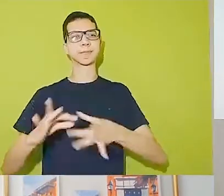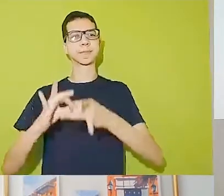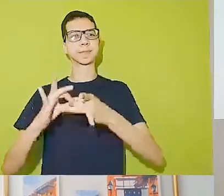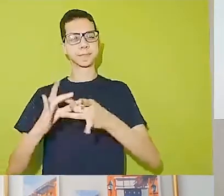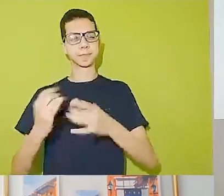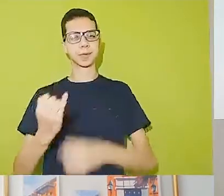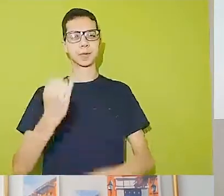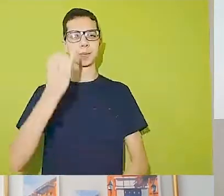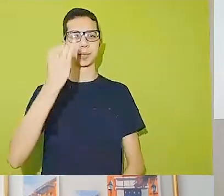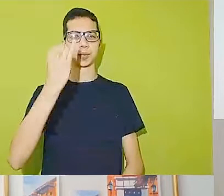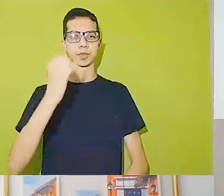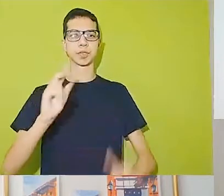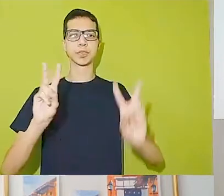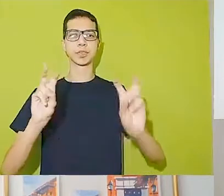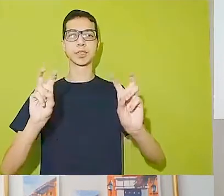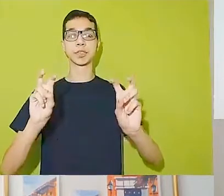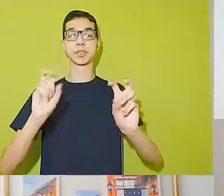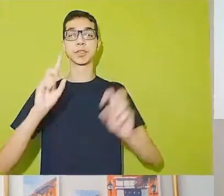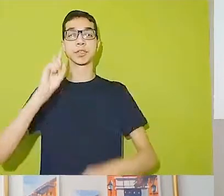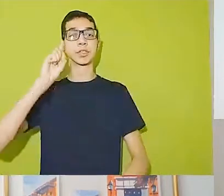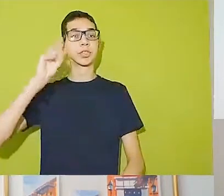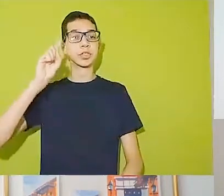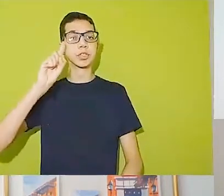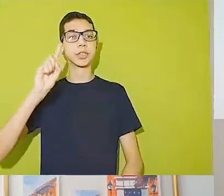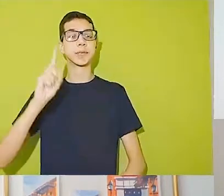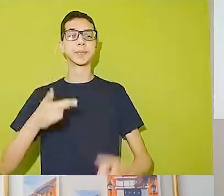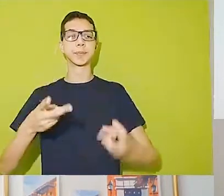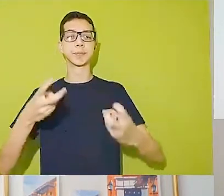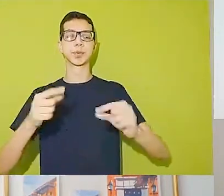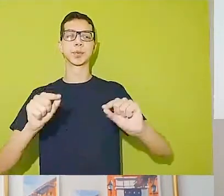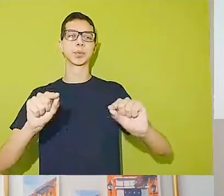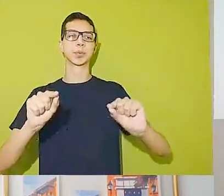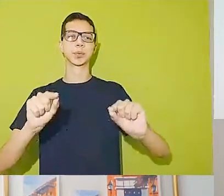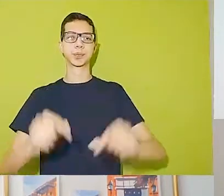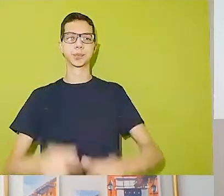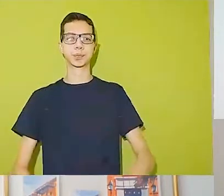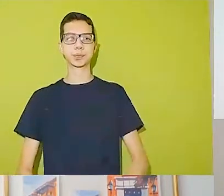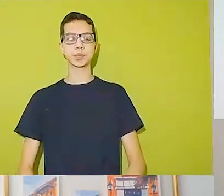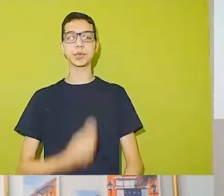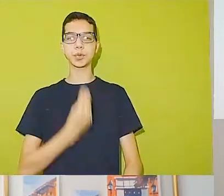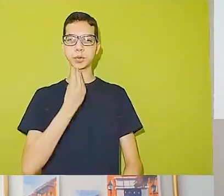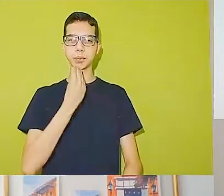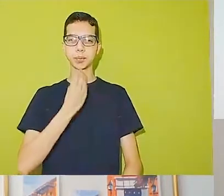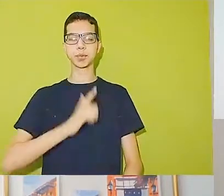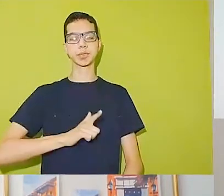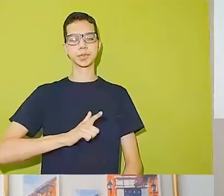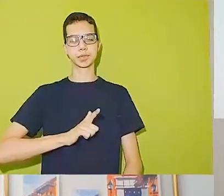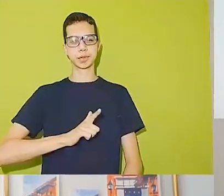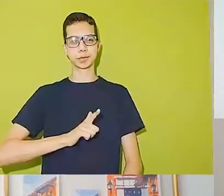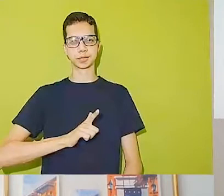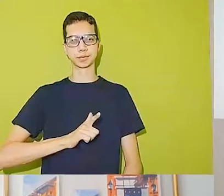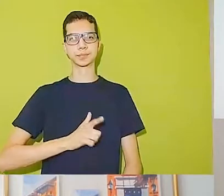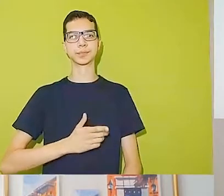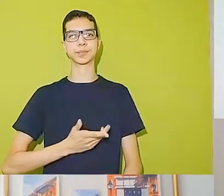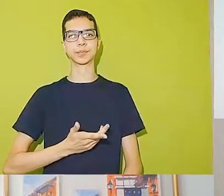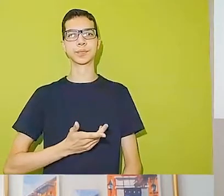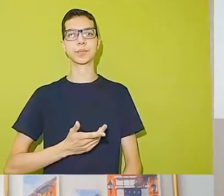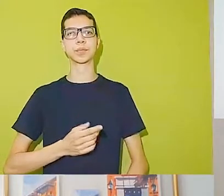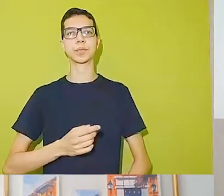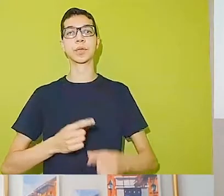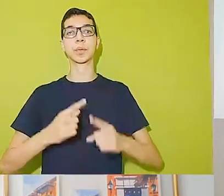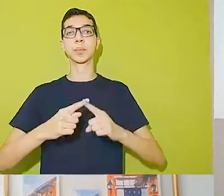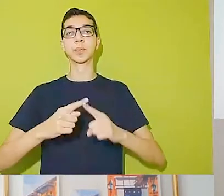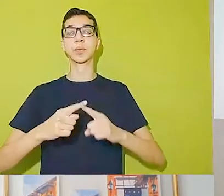dia acaba dando oportunidade para um ciclo de violações de direitos muito grande,